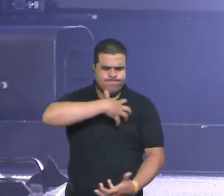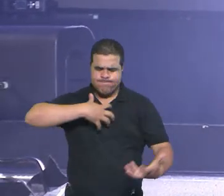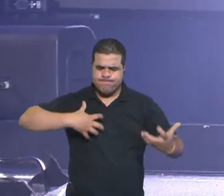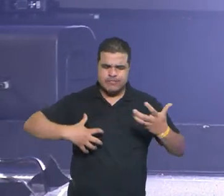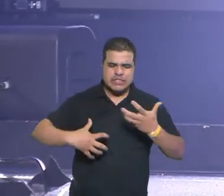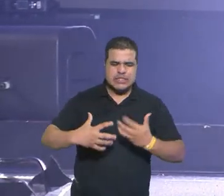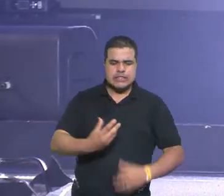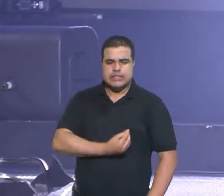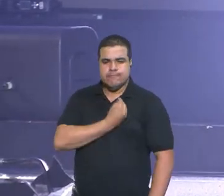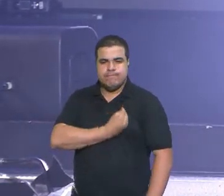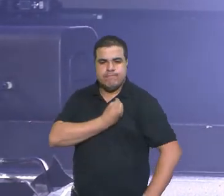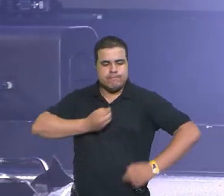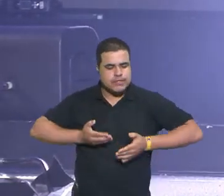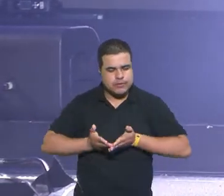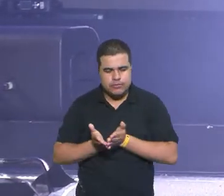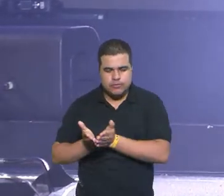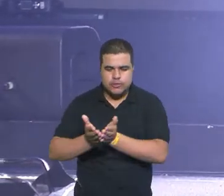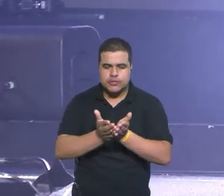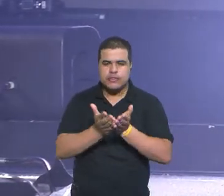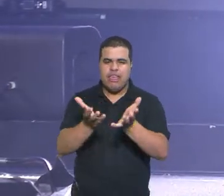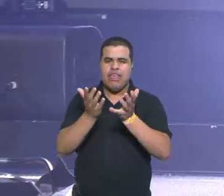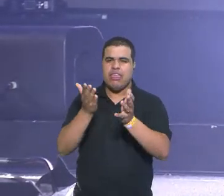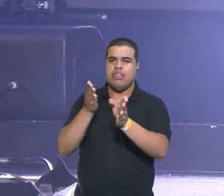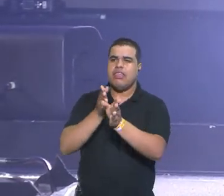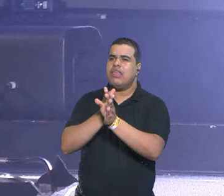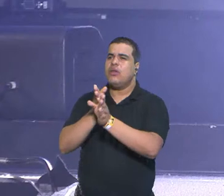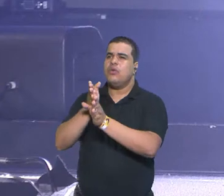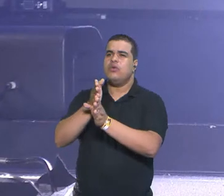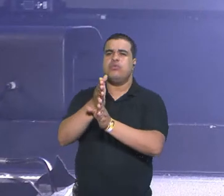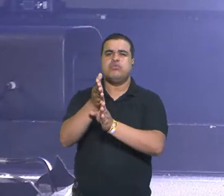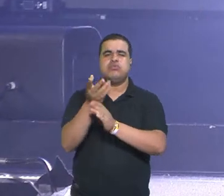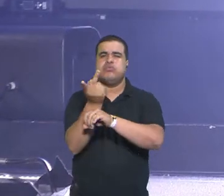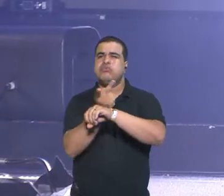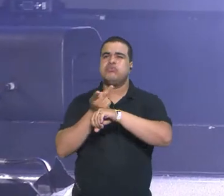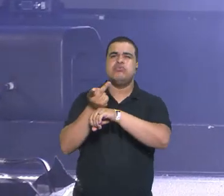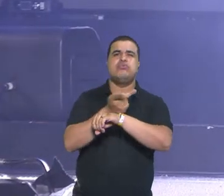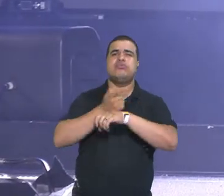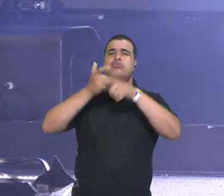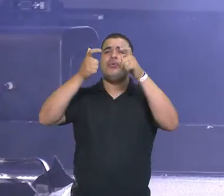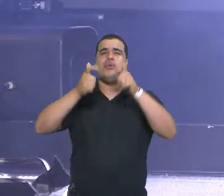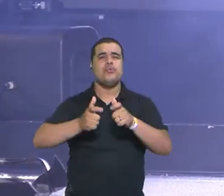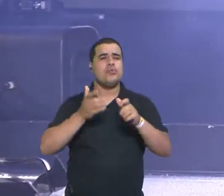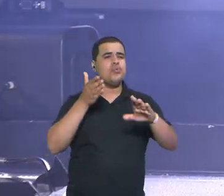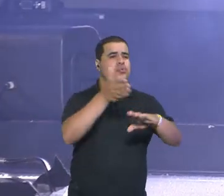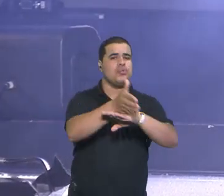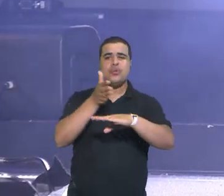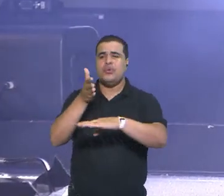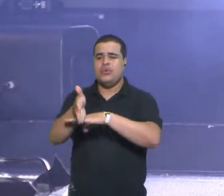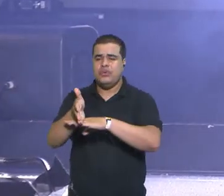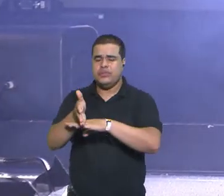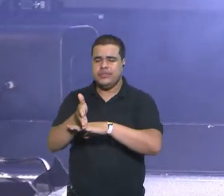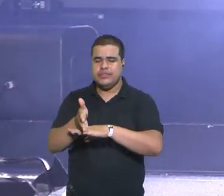vida é um barquinho buscando direção